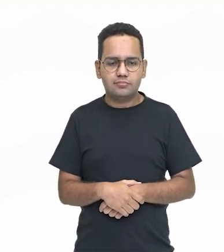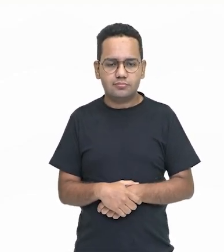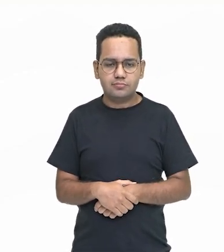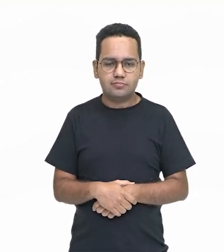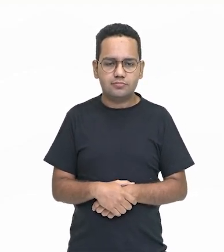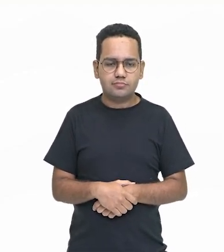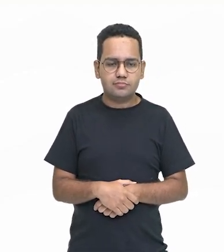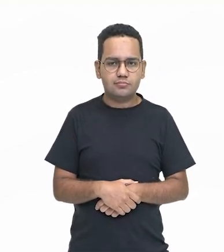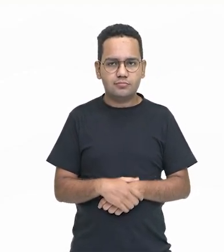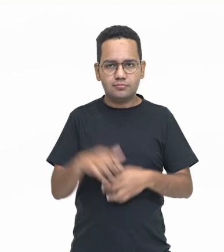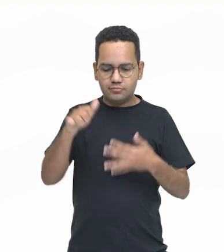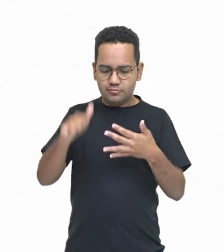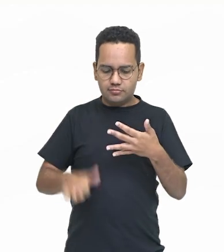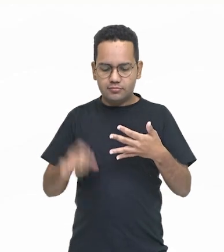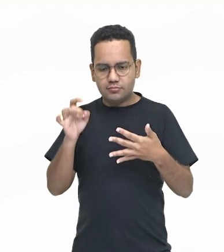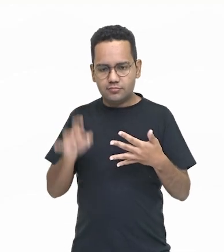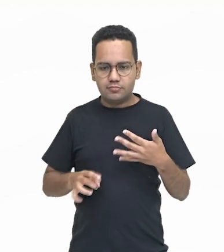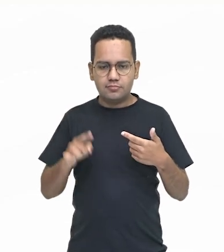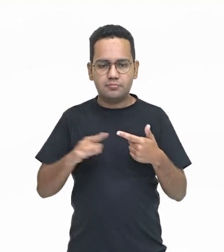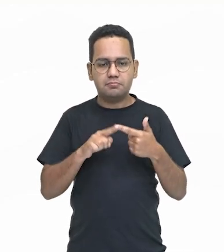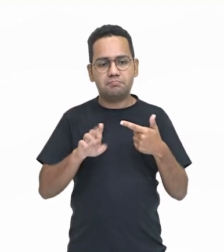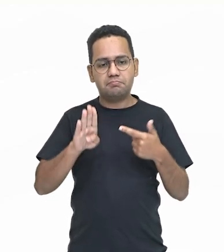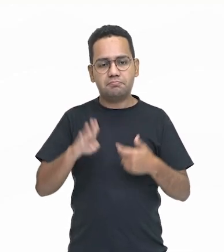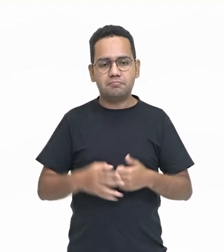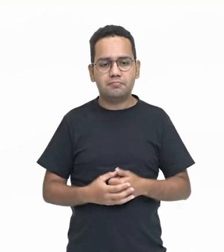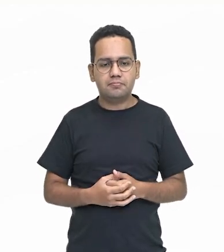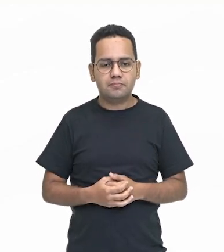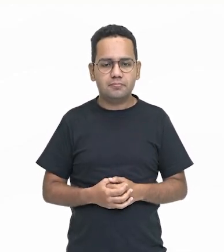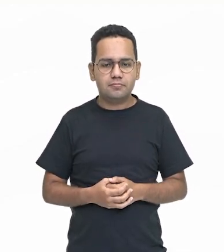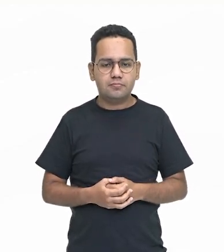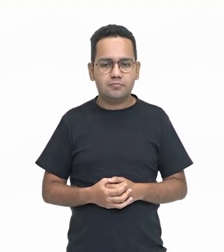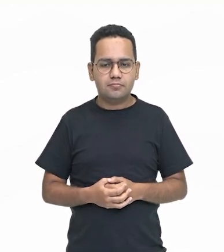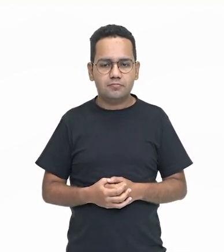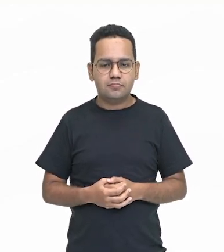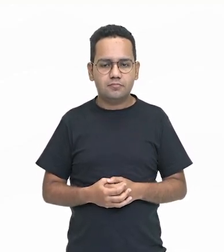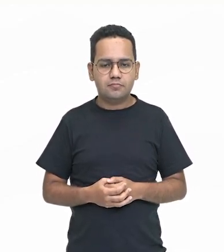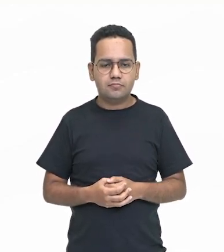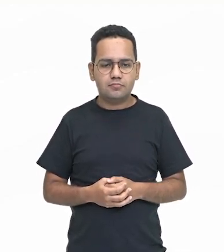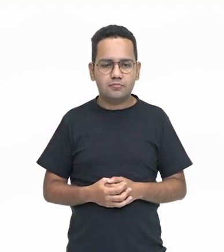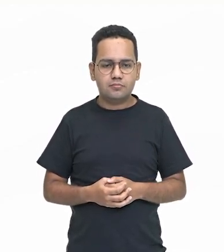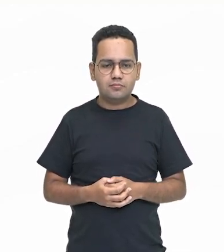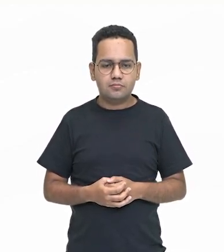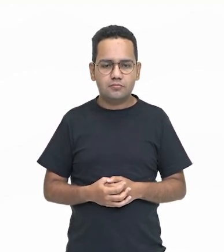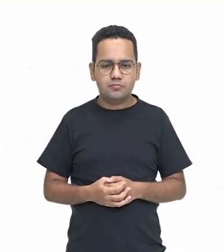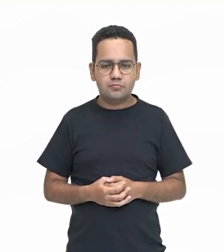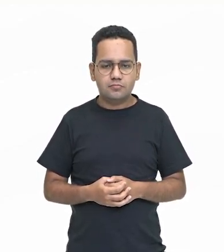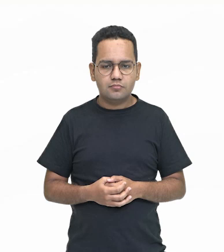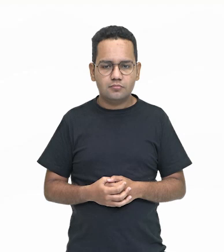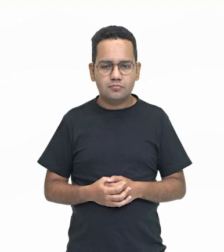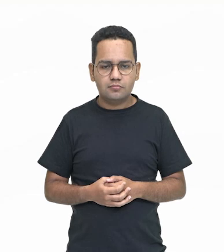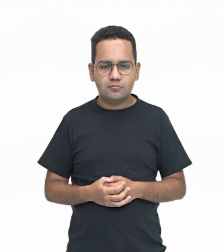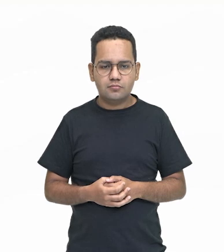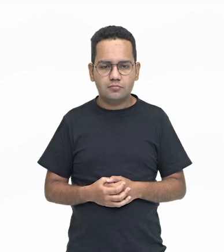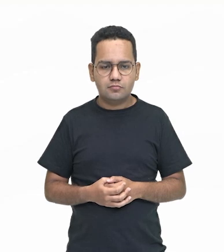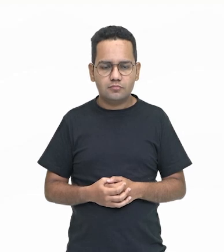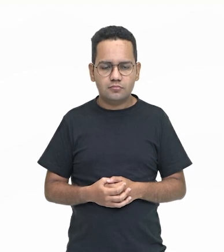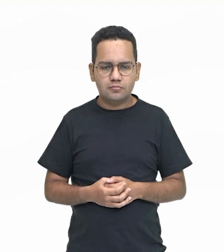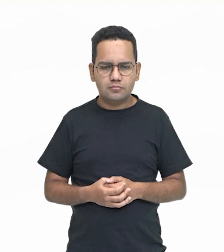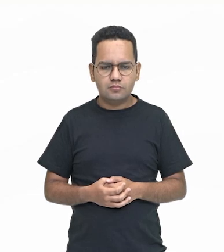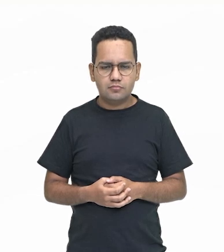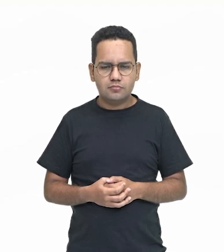as outras alternativas. Olha aqui. A grande distância dos centros consumidores explica o alto